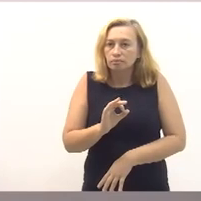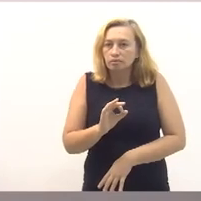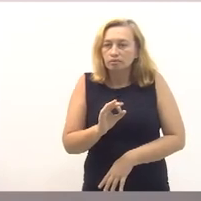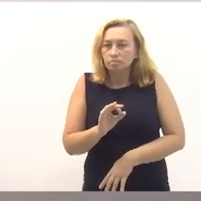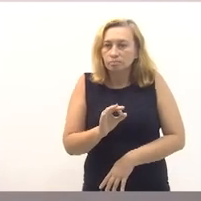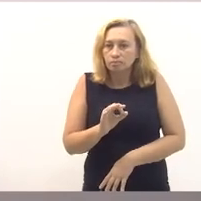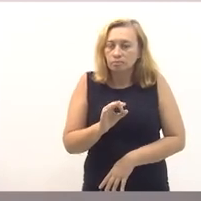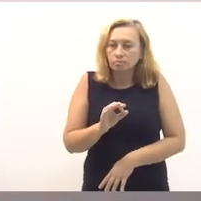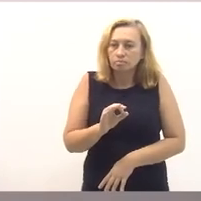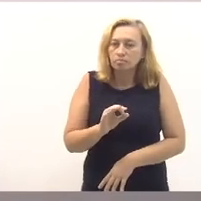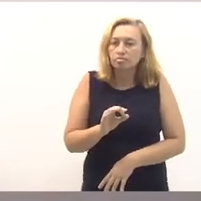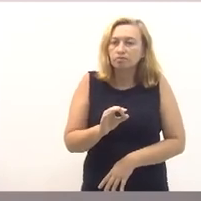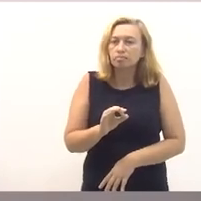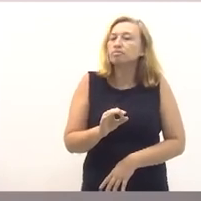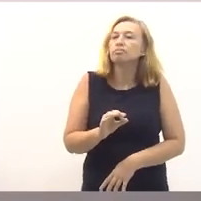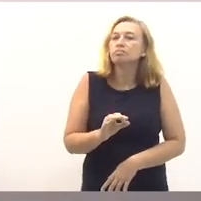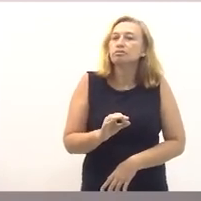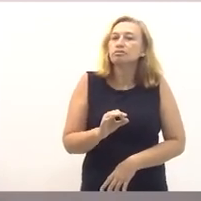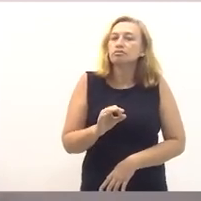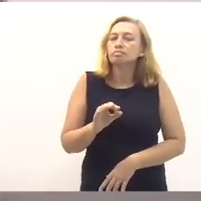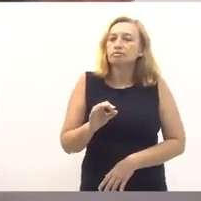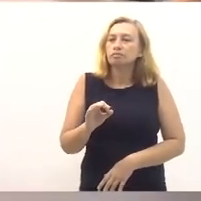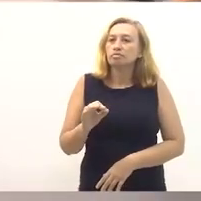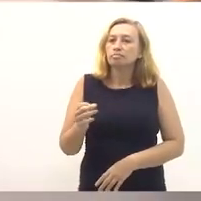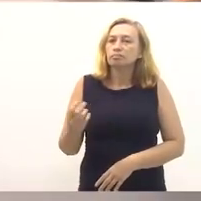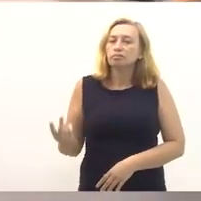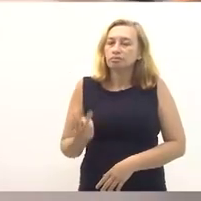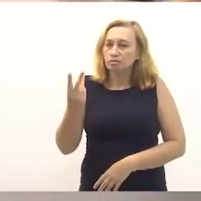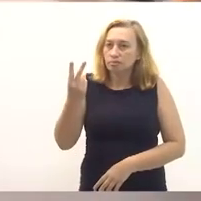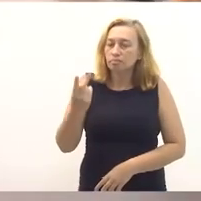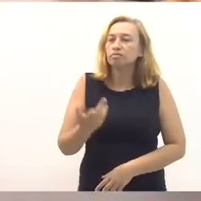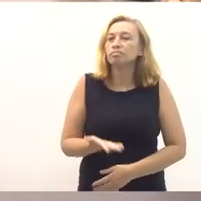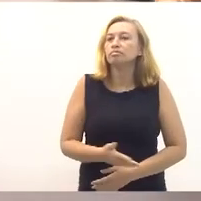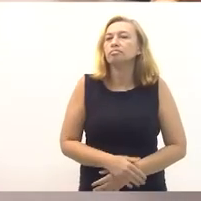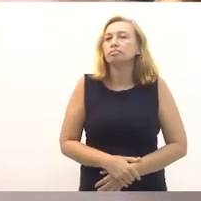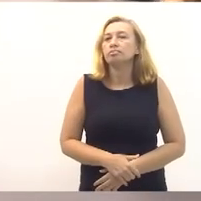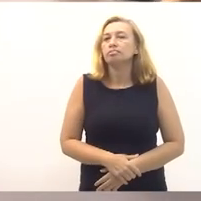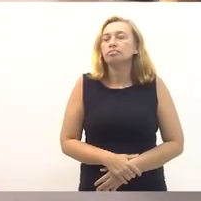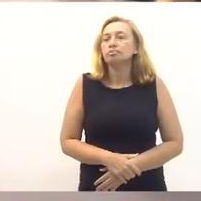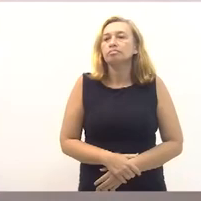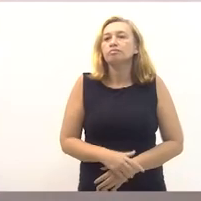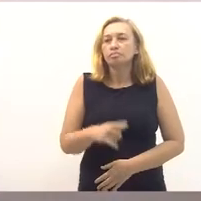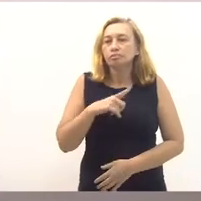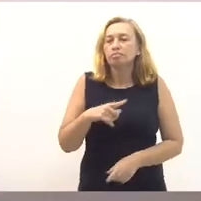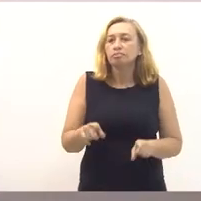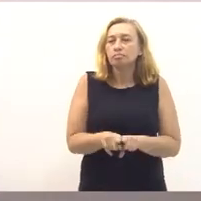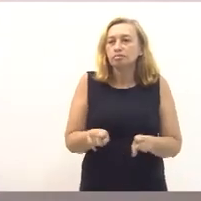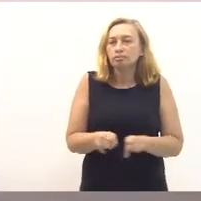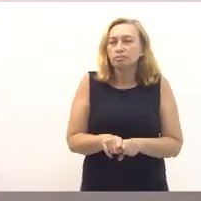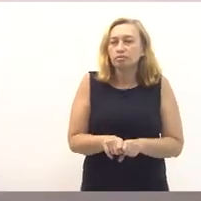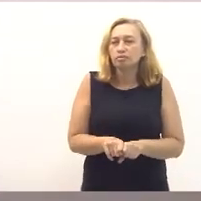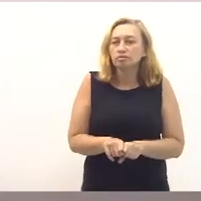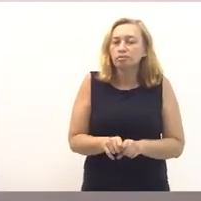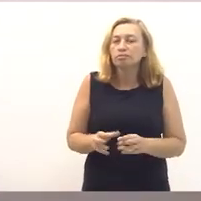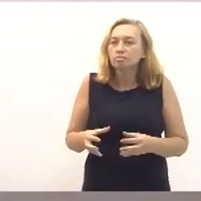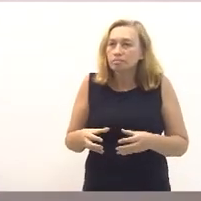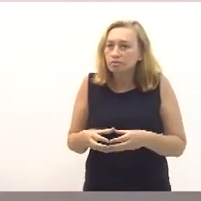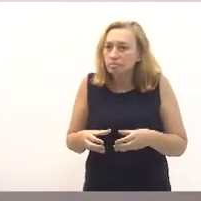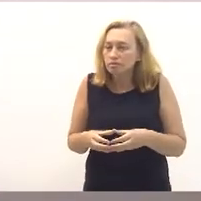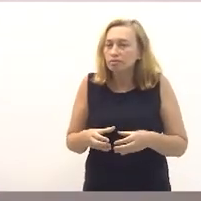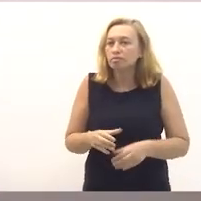delegados como nosso colega Orlando zaccone que nós homenageamos já tá mente nós temos também aquela parcela